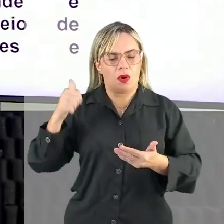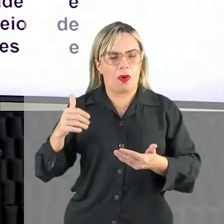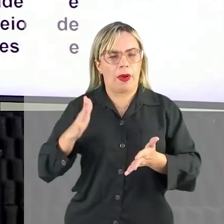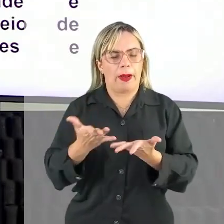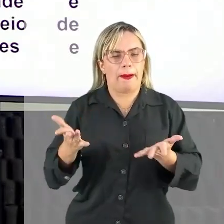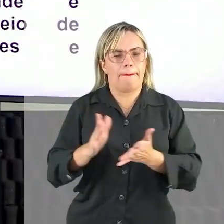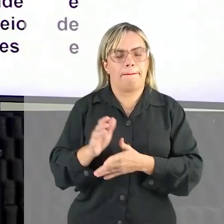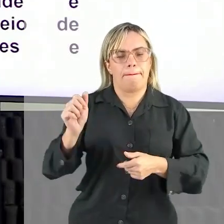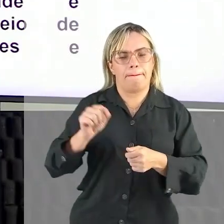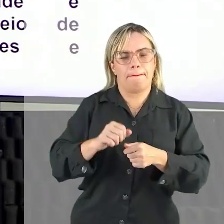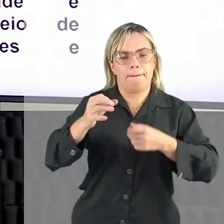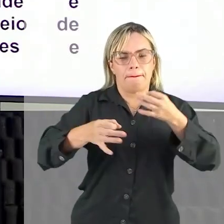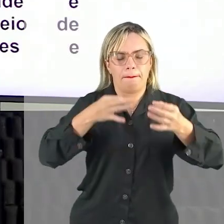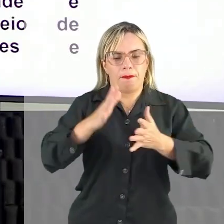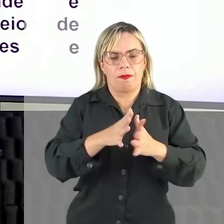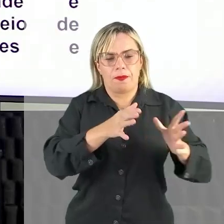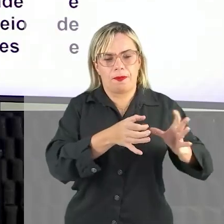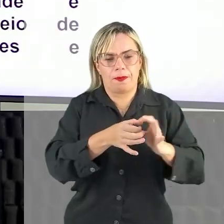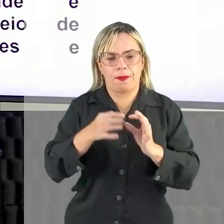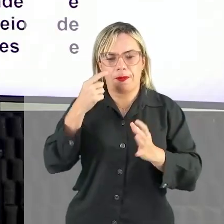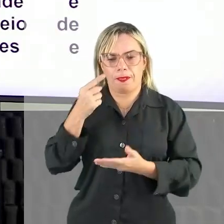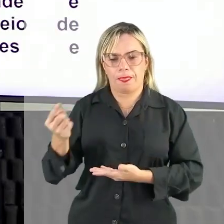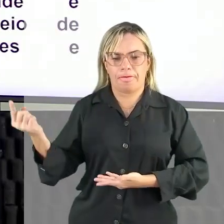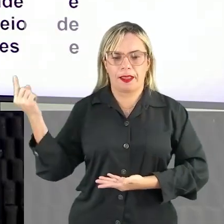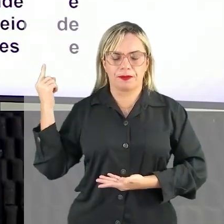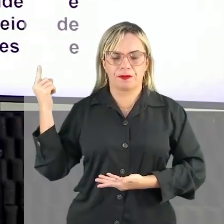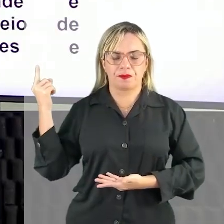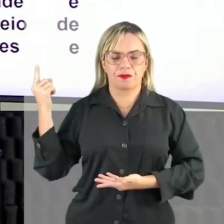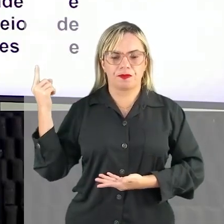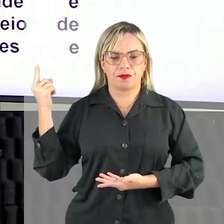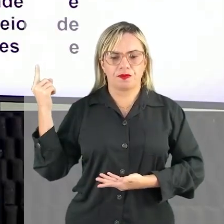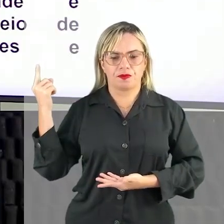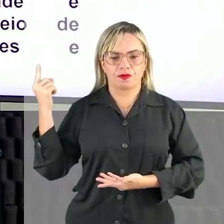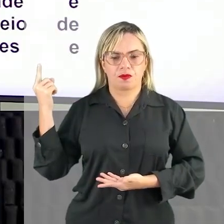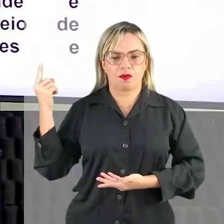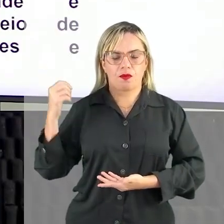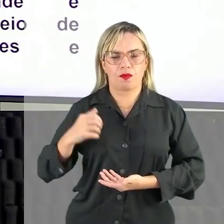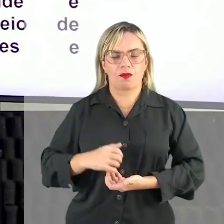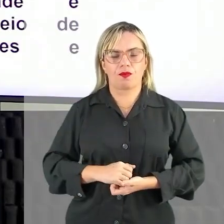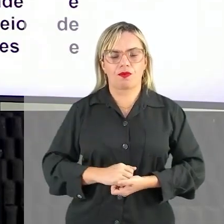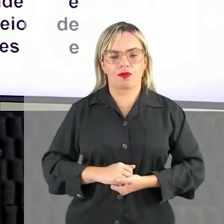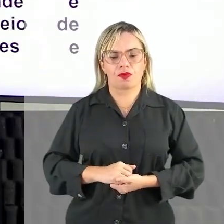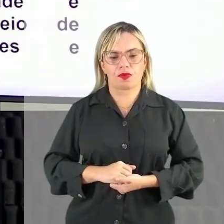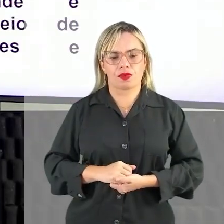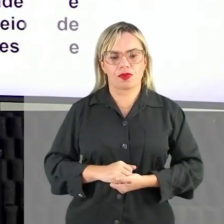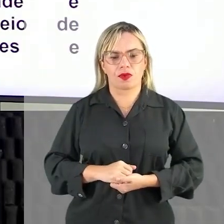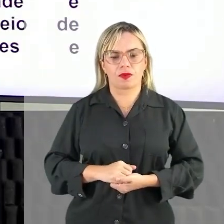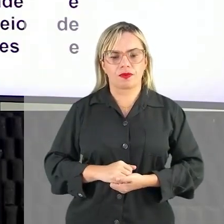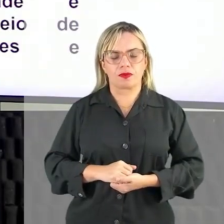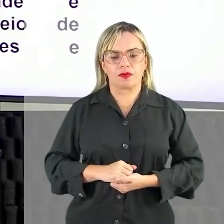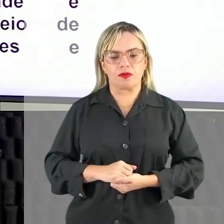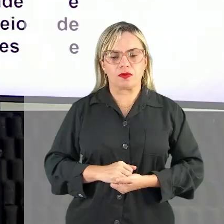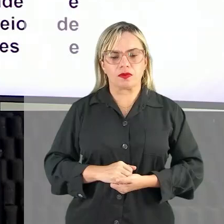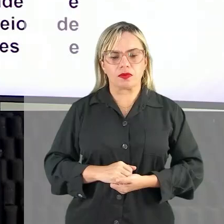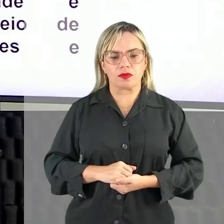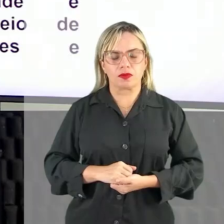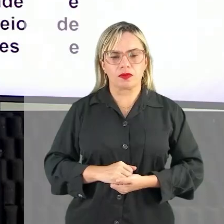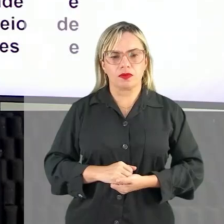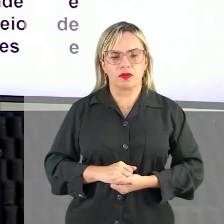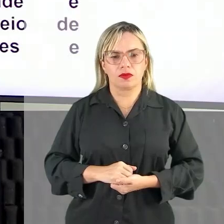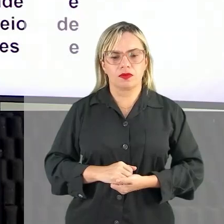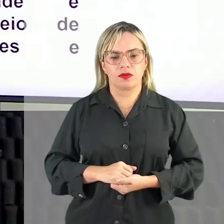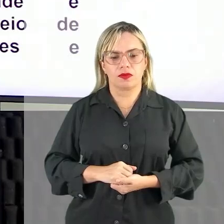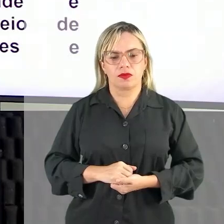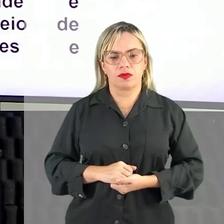operações coesivas a saber finalidade causa consequência concessão